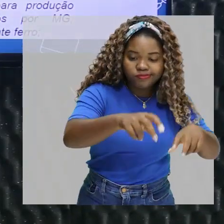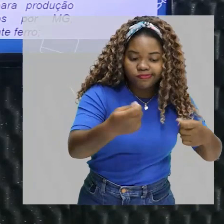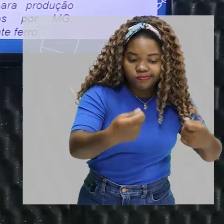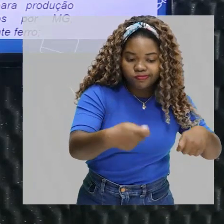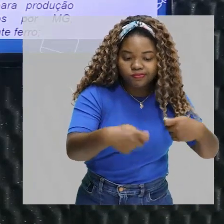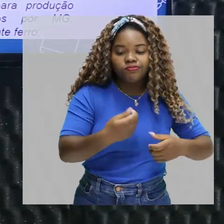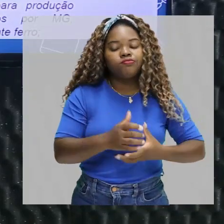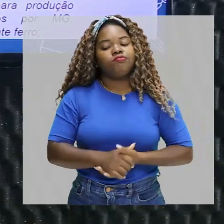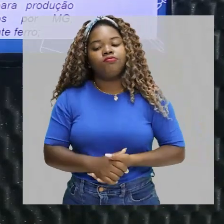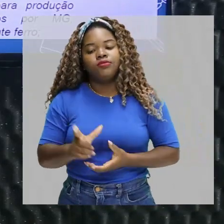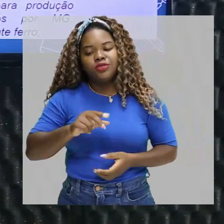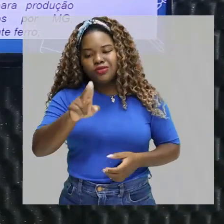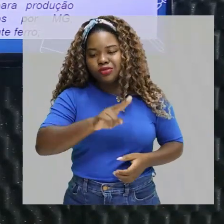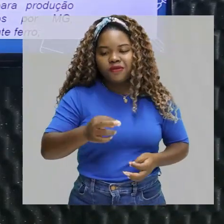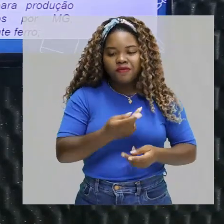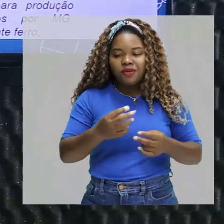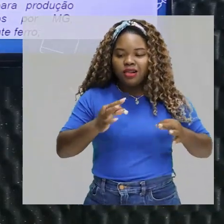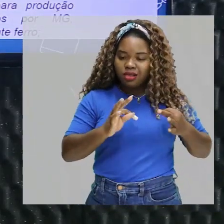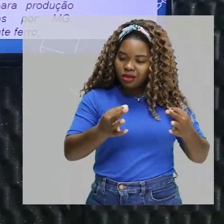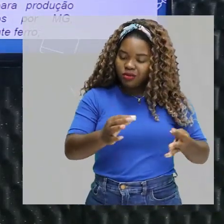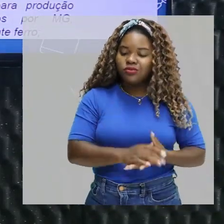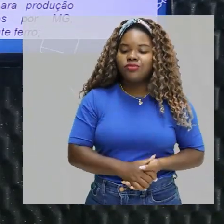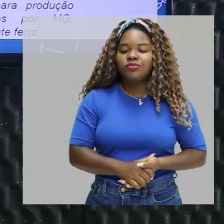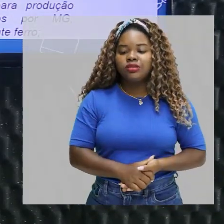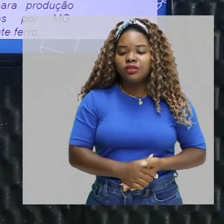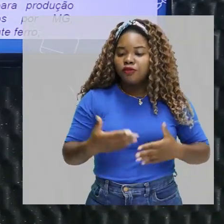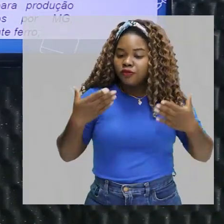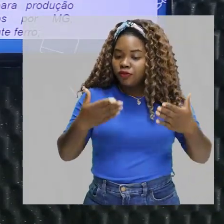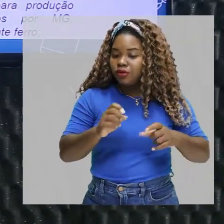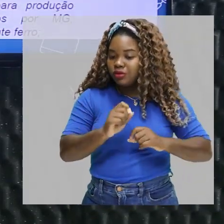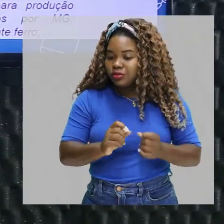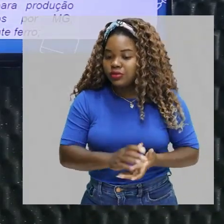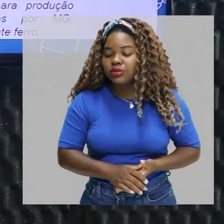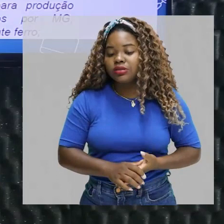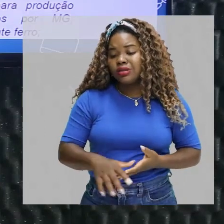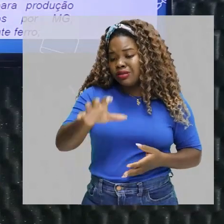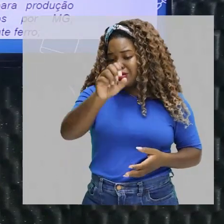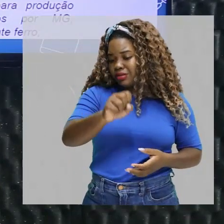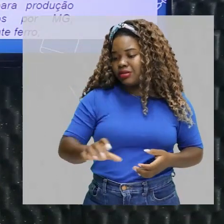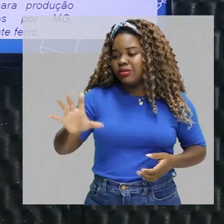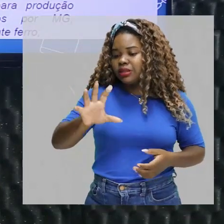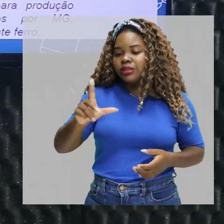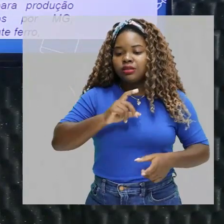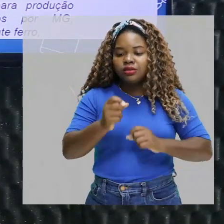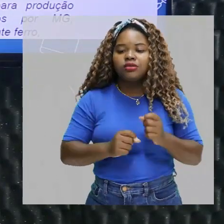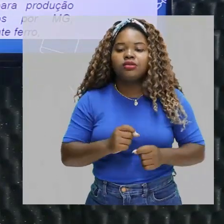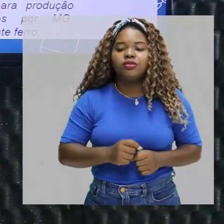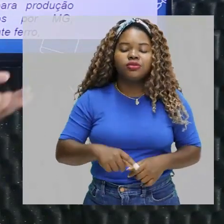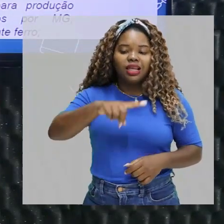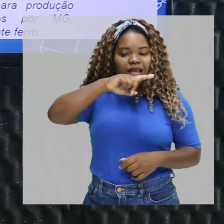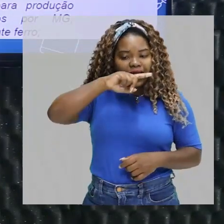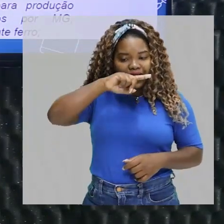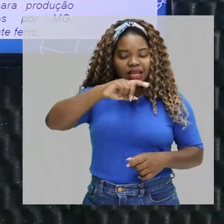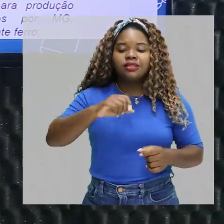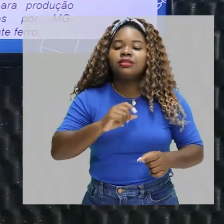precisão que vai utilizar ali muito tecnologia tá certo a gente vai ter um grande destaque por exemplo nessa região para produção de cana-de-açúcar de café